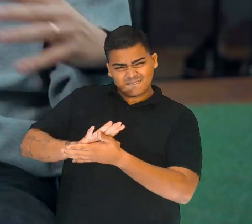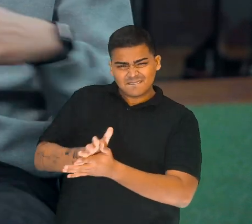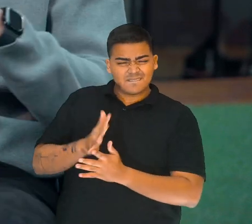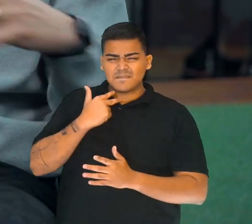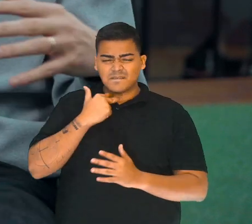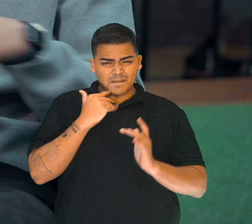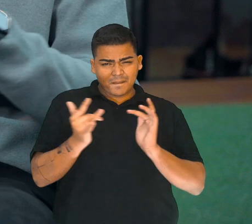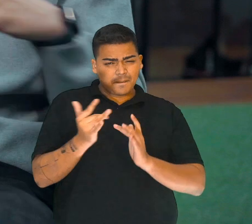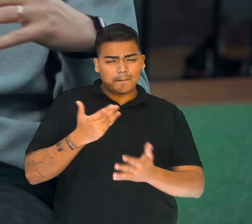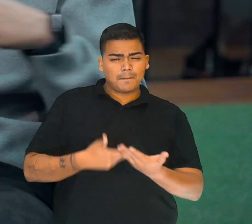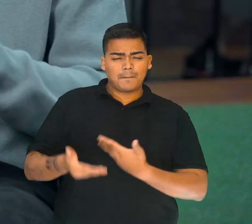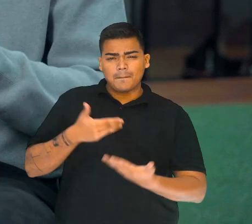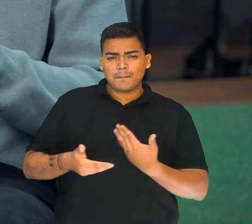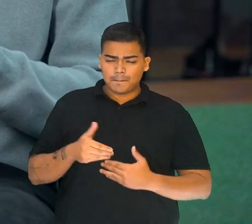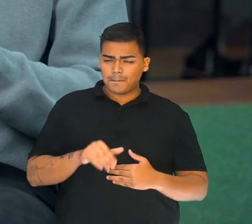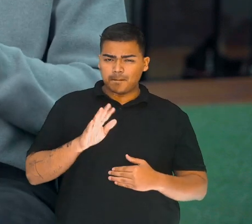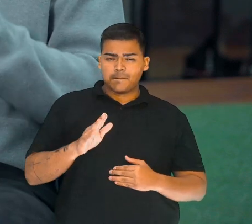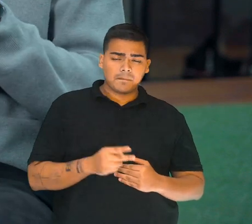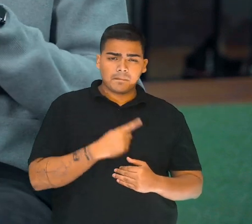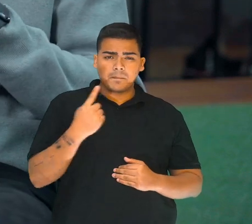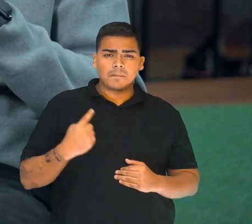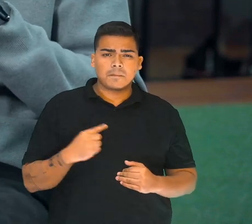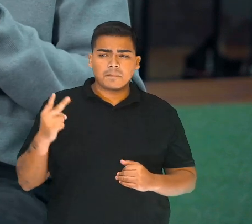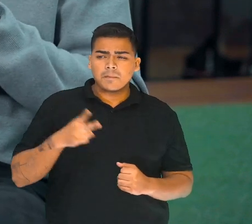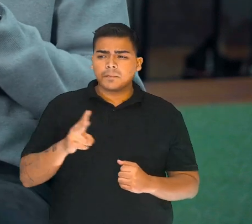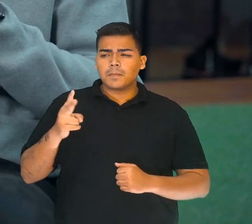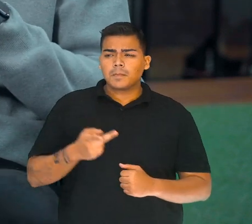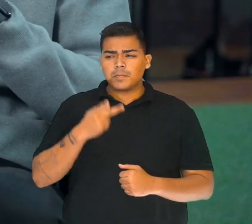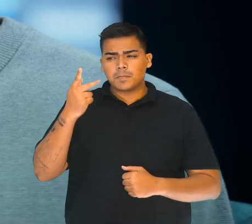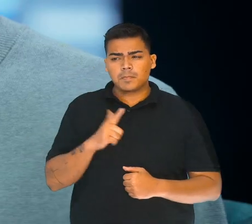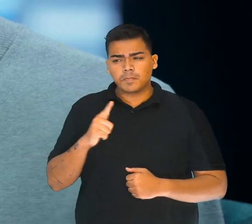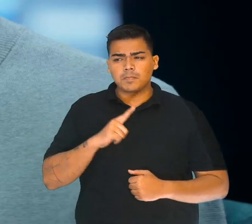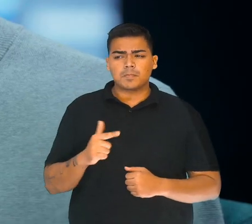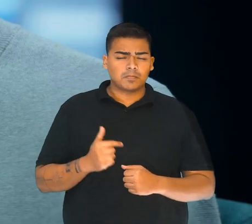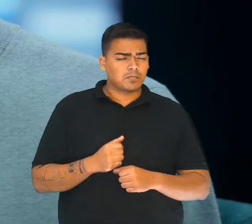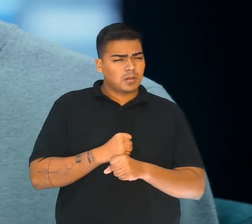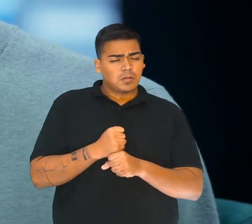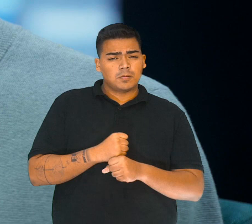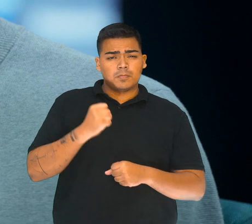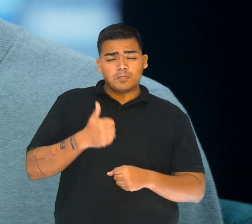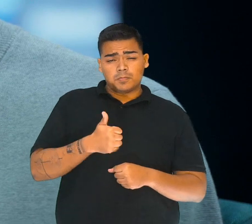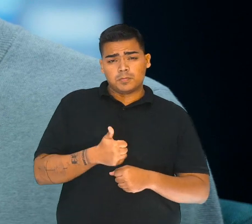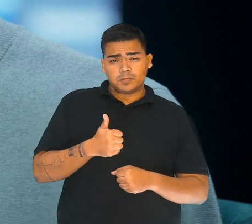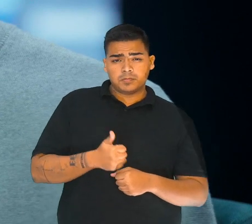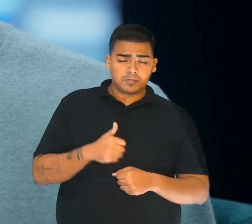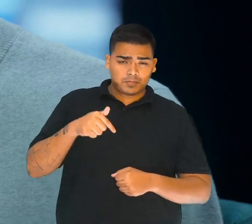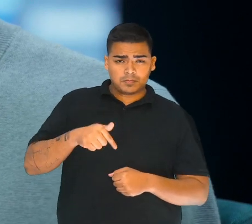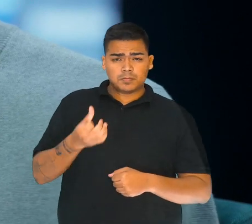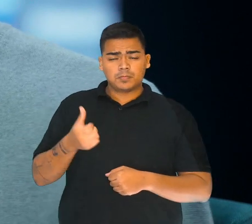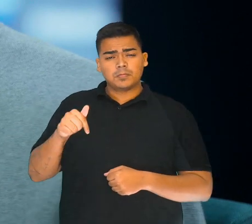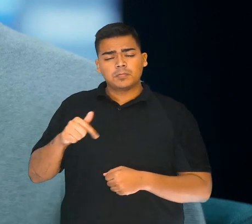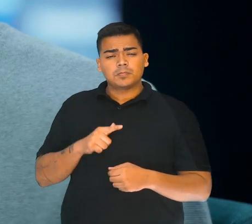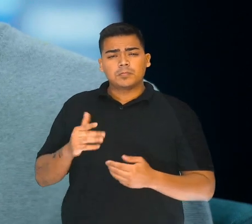olho, ninguém pode interagir entre si. E aí a gente sempre fala da Lynn Margulis lá, que ela, em 1967, ela lançou toda a